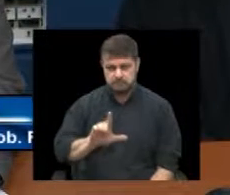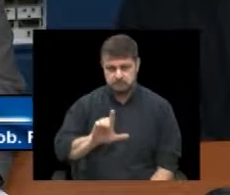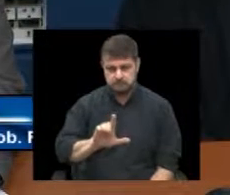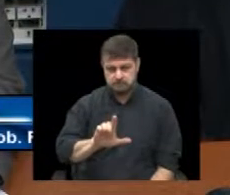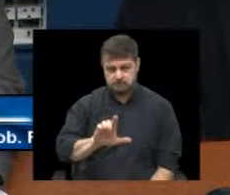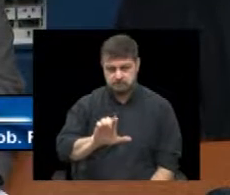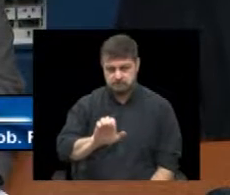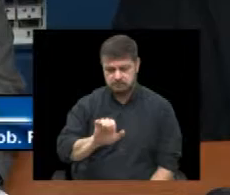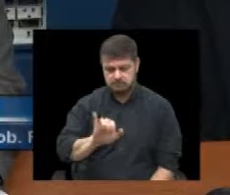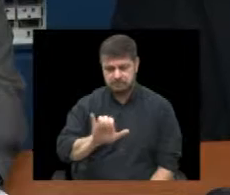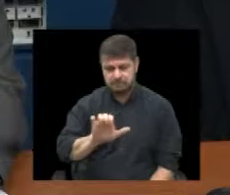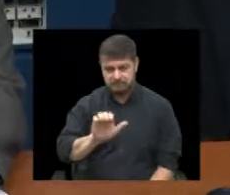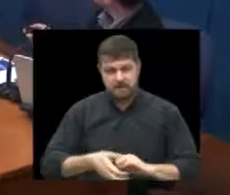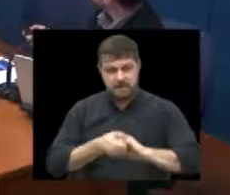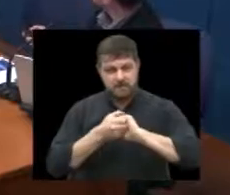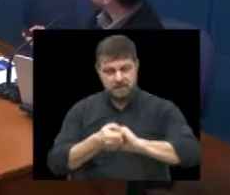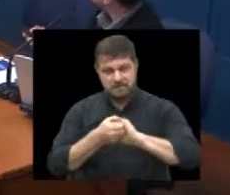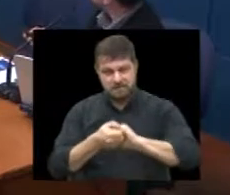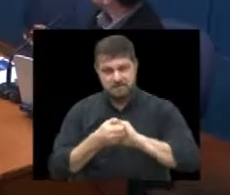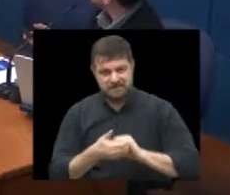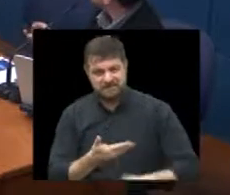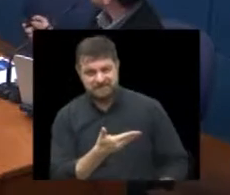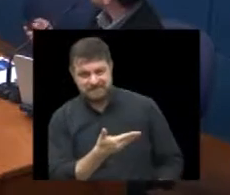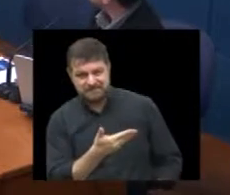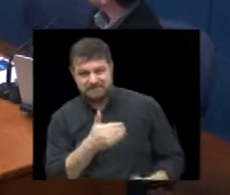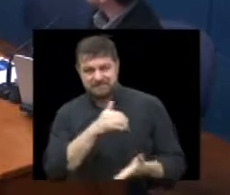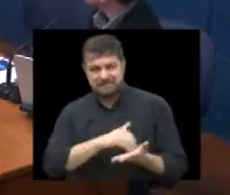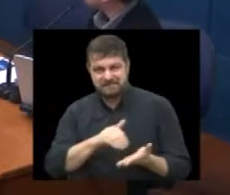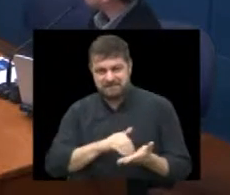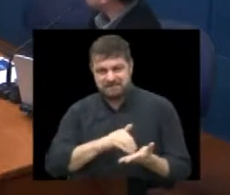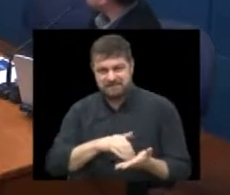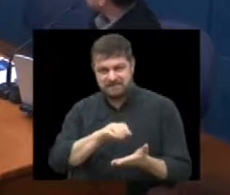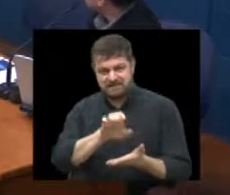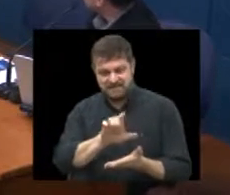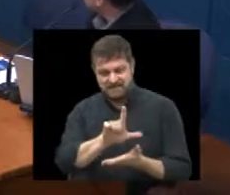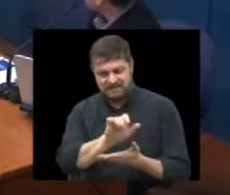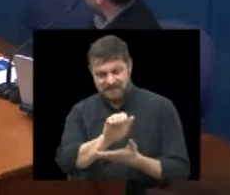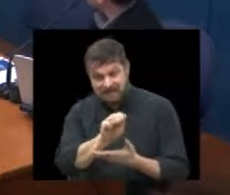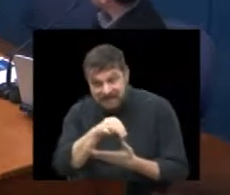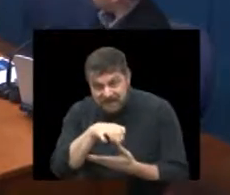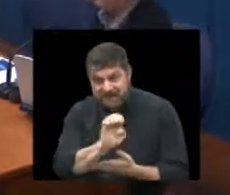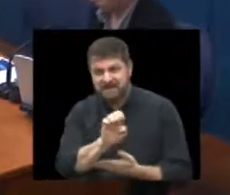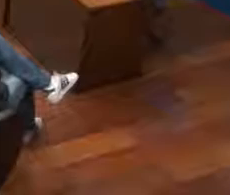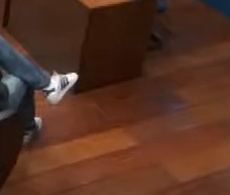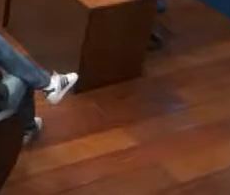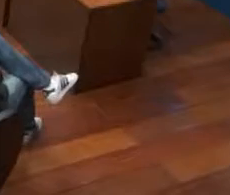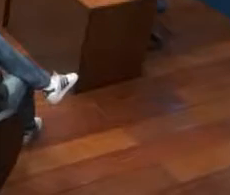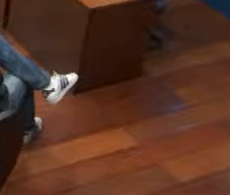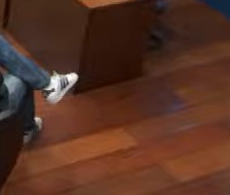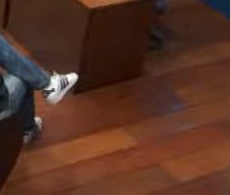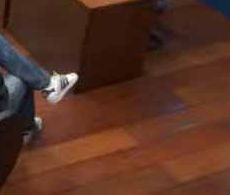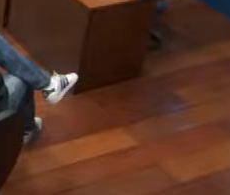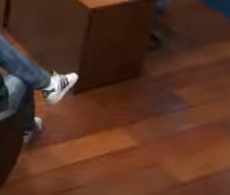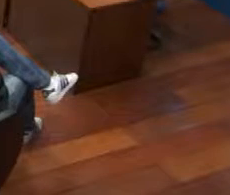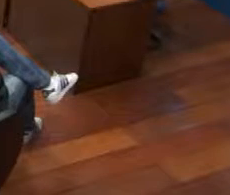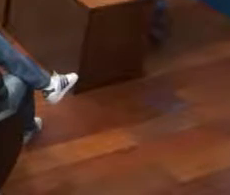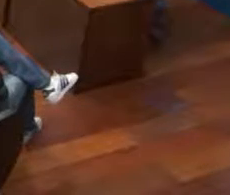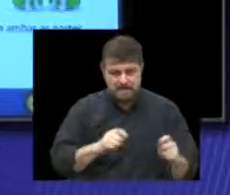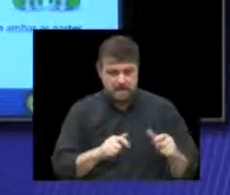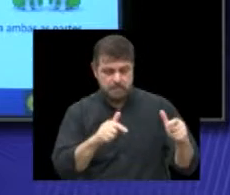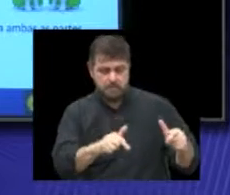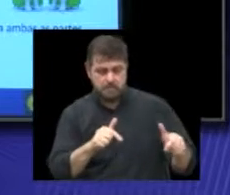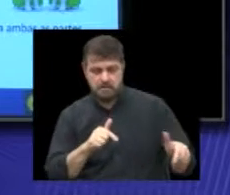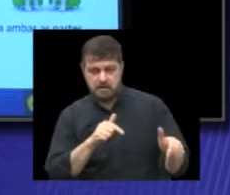presidida pelo vereador Jorge da Farmácia, realizou mais uma reunião mensal na tarde desta terça-feira no plenarinho da